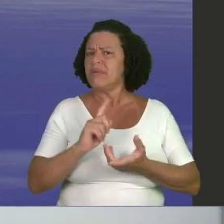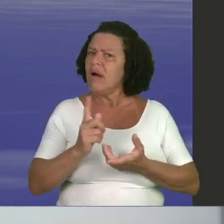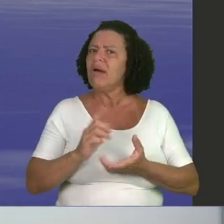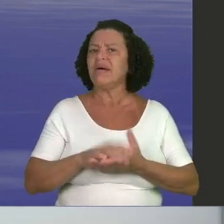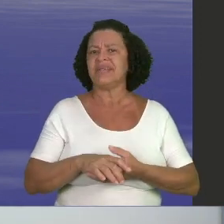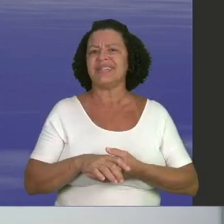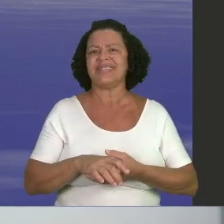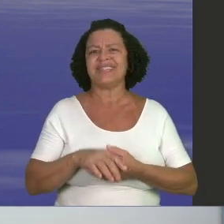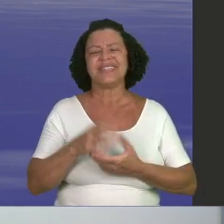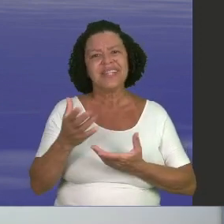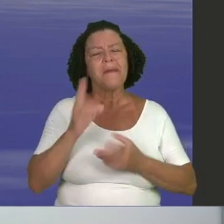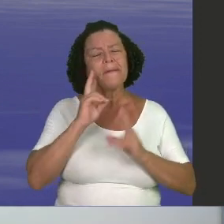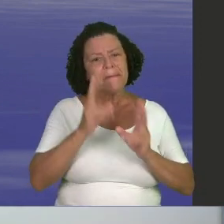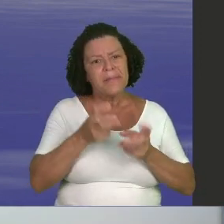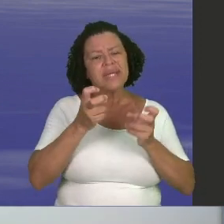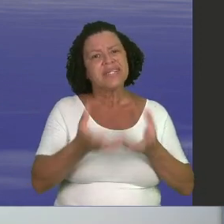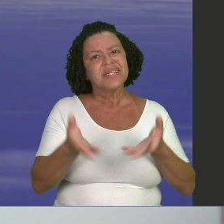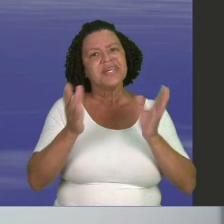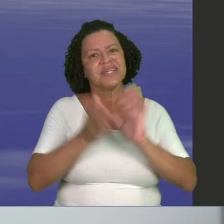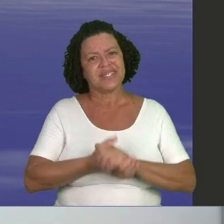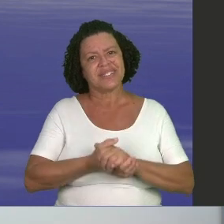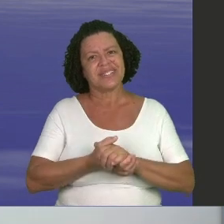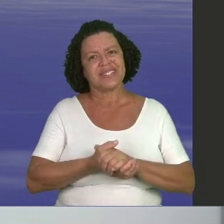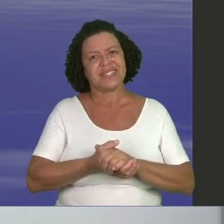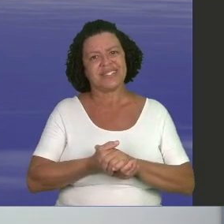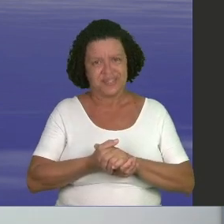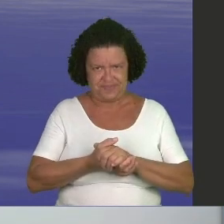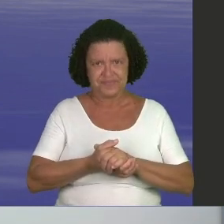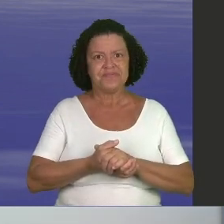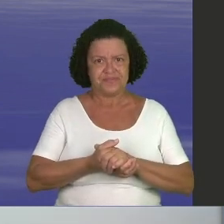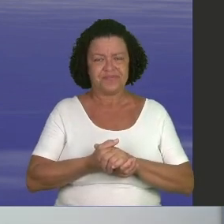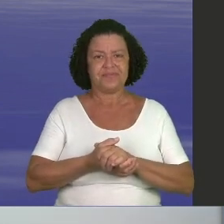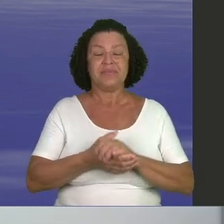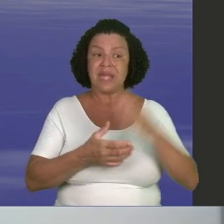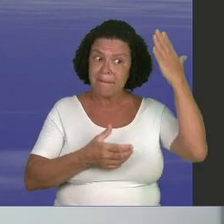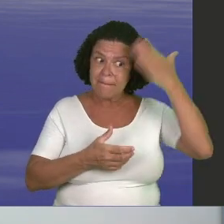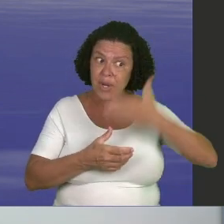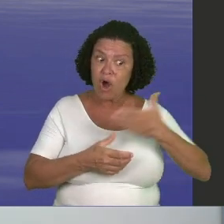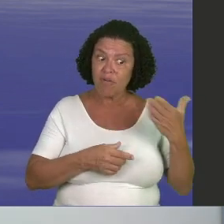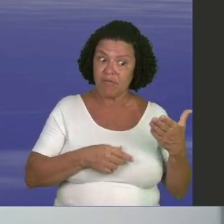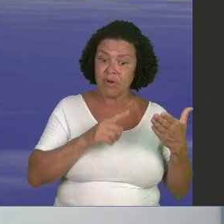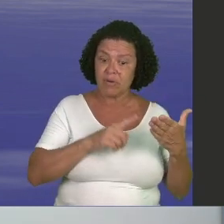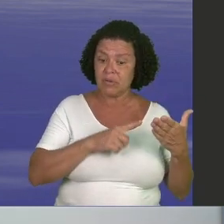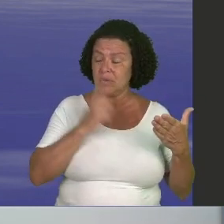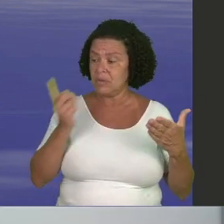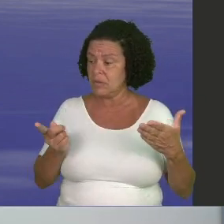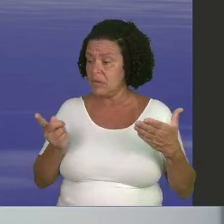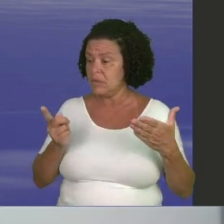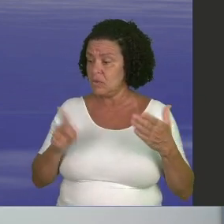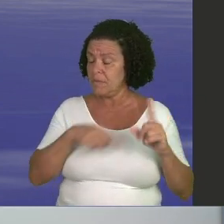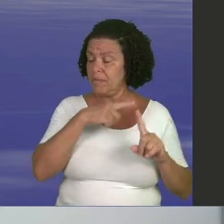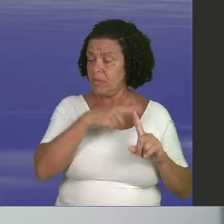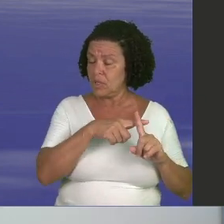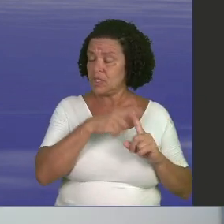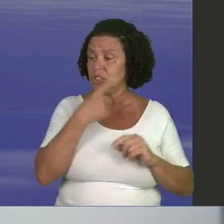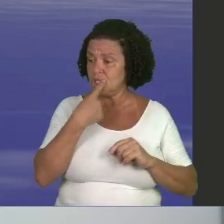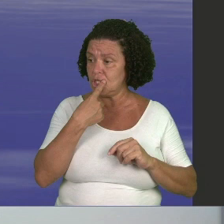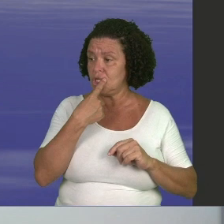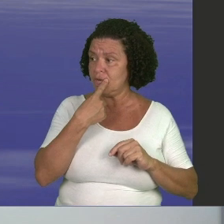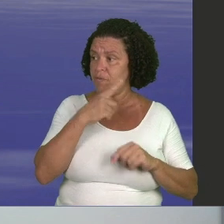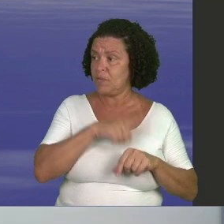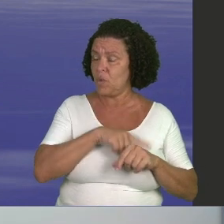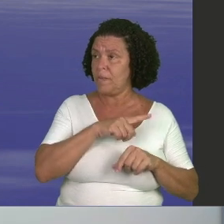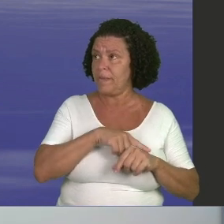Então vejam isso. Peguem as provas e vejam com o lado positivo, como um